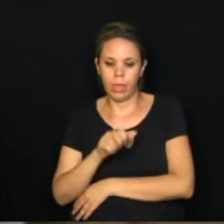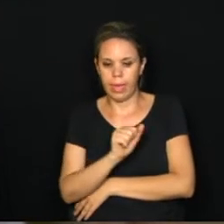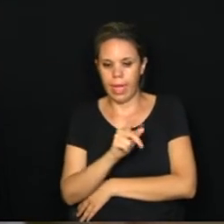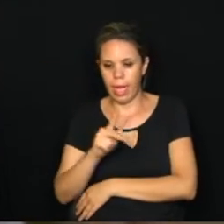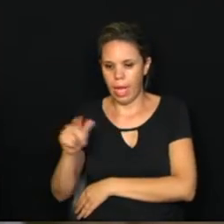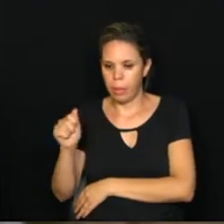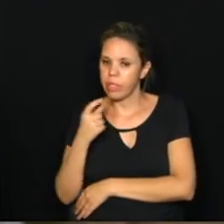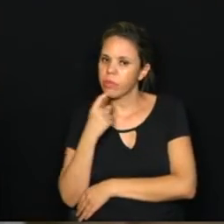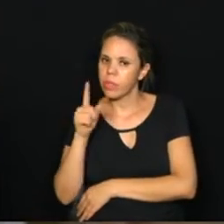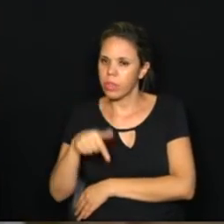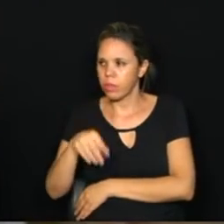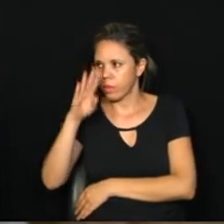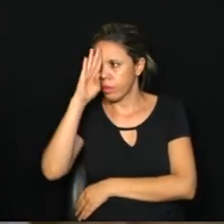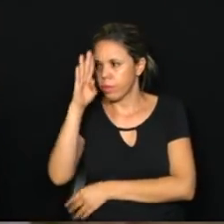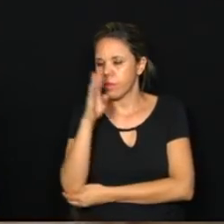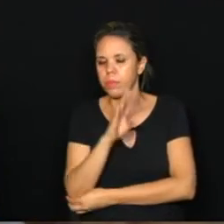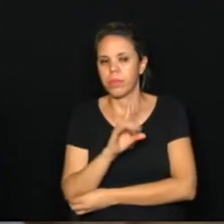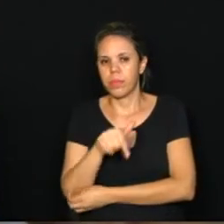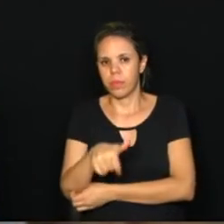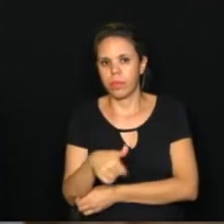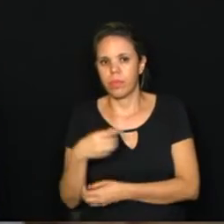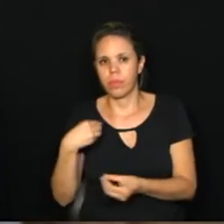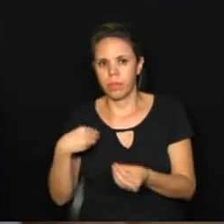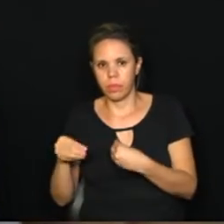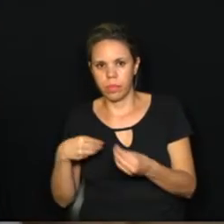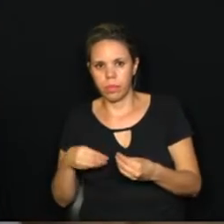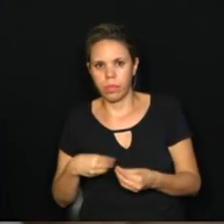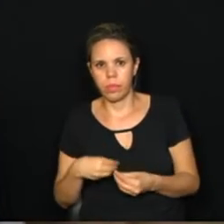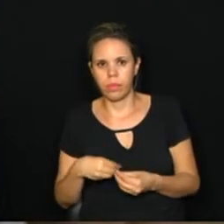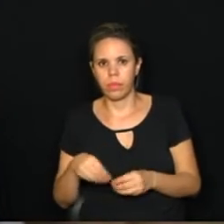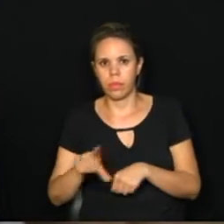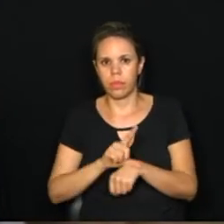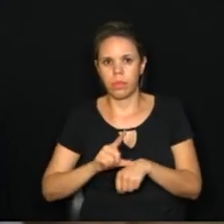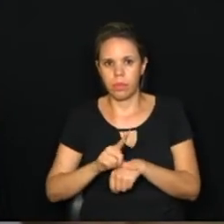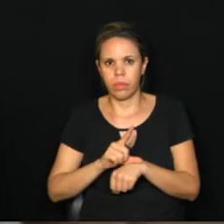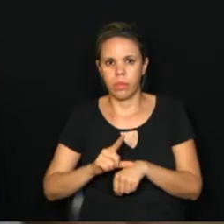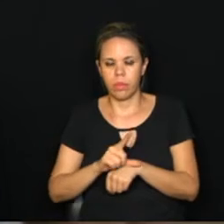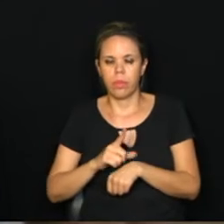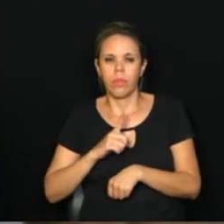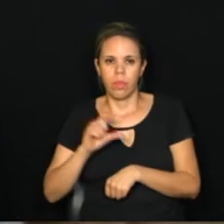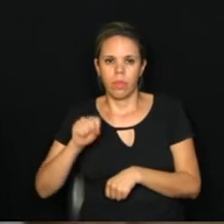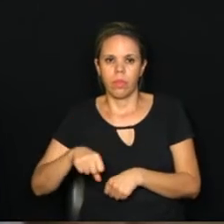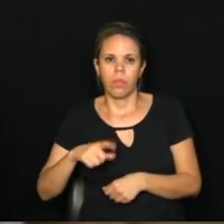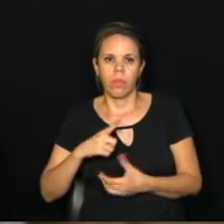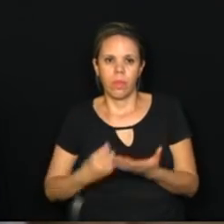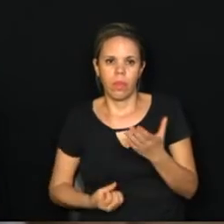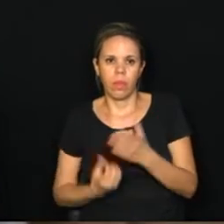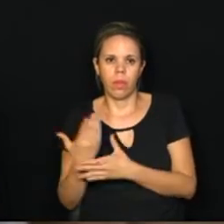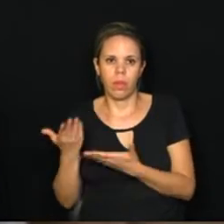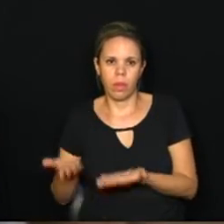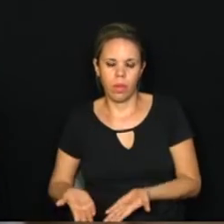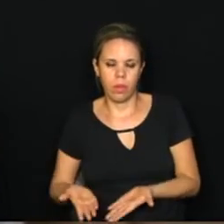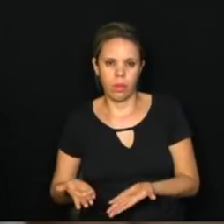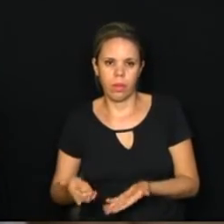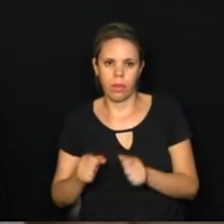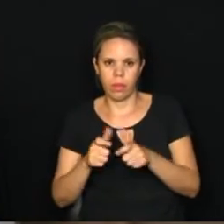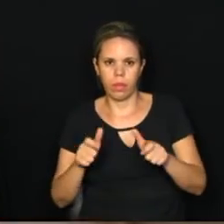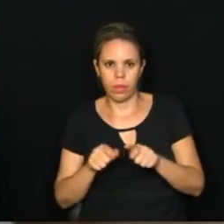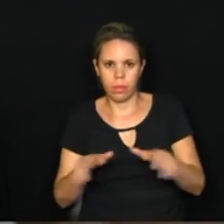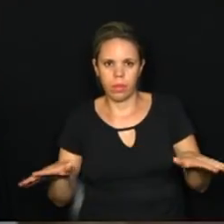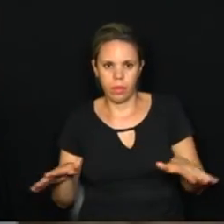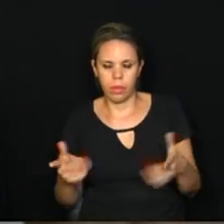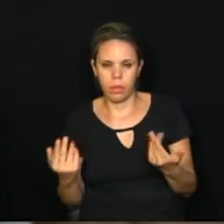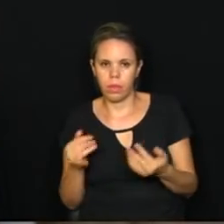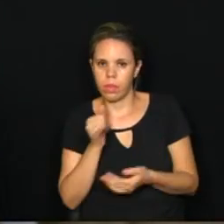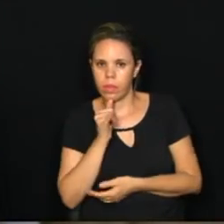é principalmente, após essa flexibilização da legislação, está acontecendo uma expansão, como,